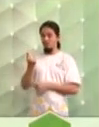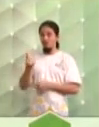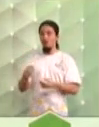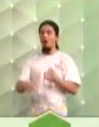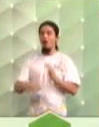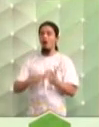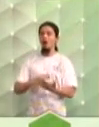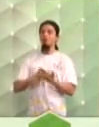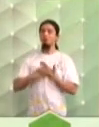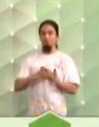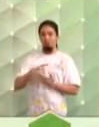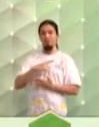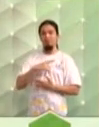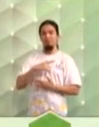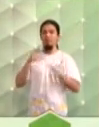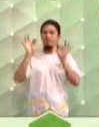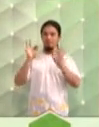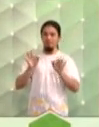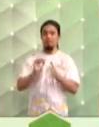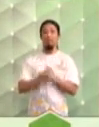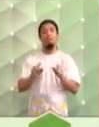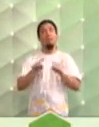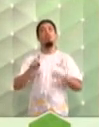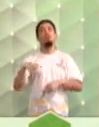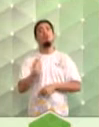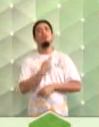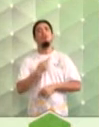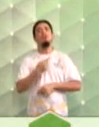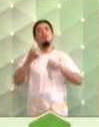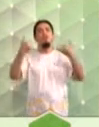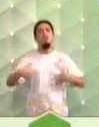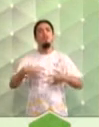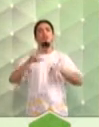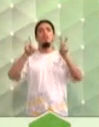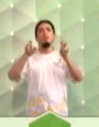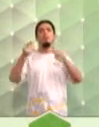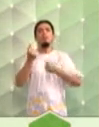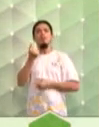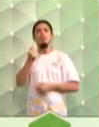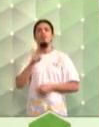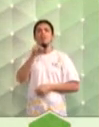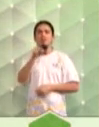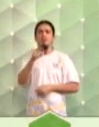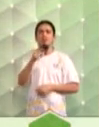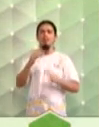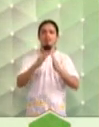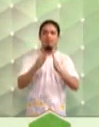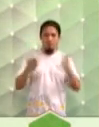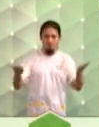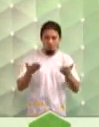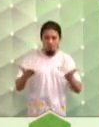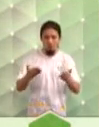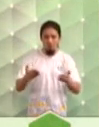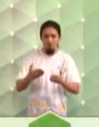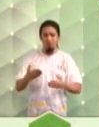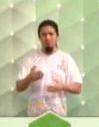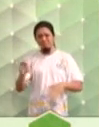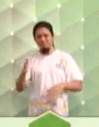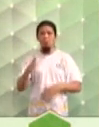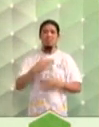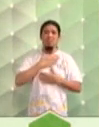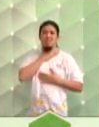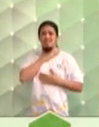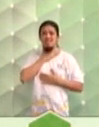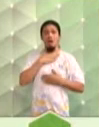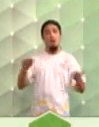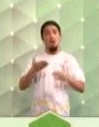gente começar aí falando de dinheiro, de gente que está precisando em casa, nesse momento de crise, vamos fazer o primeiro sorteio de 5 mil reais, Shirley? Vamos sortear, e